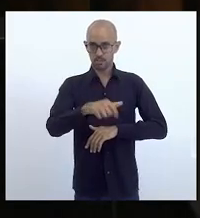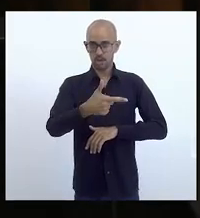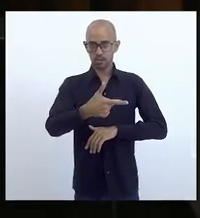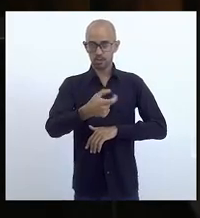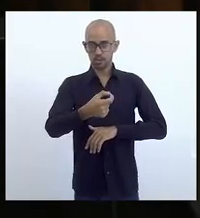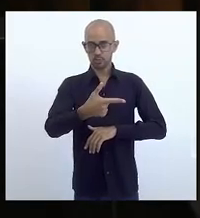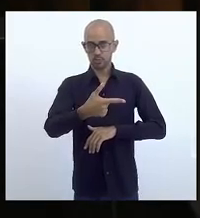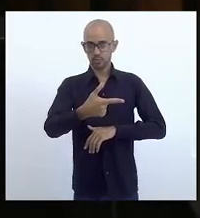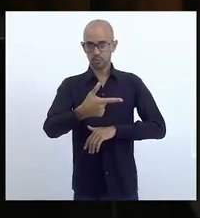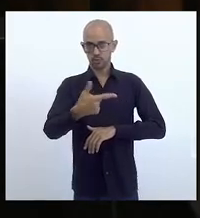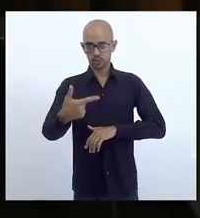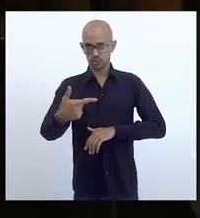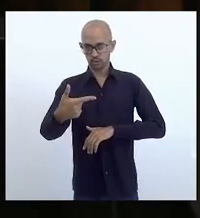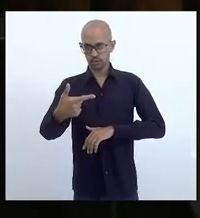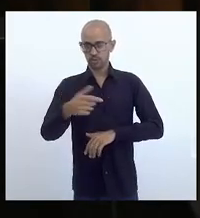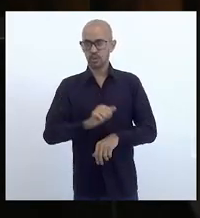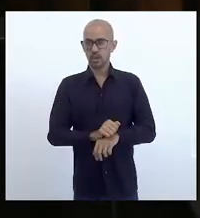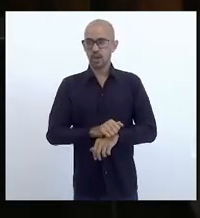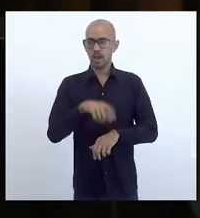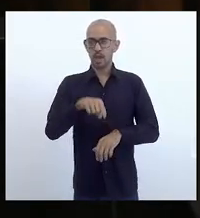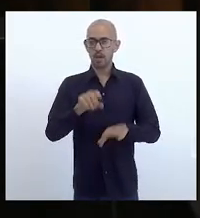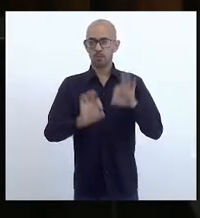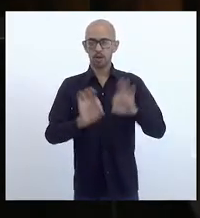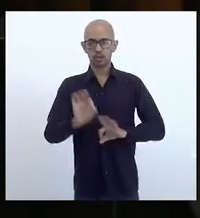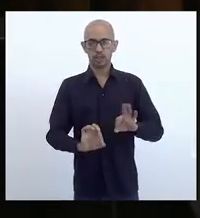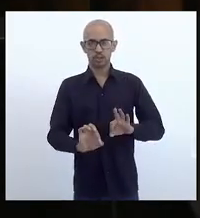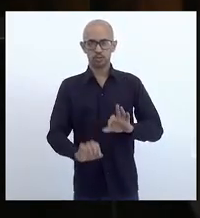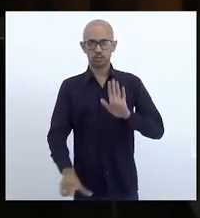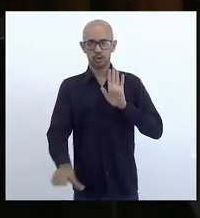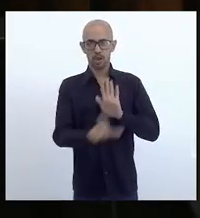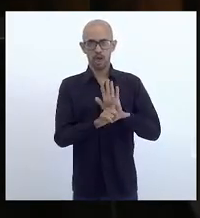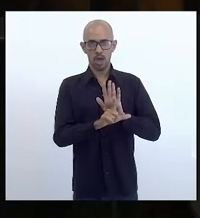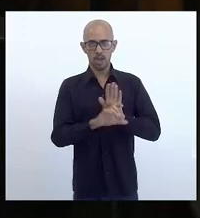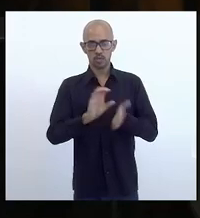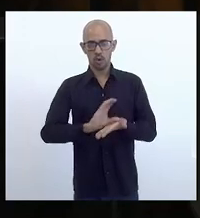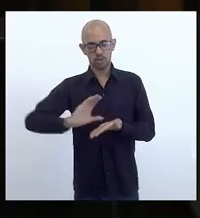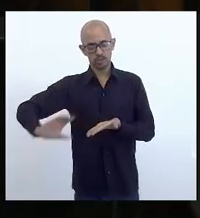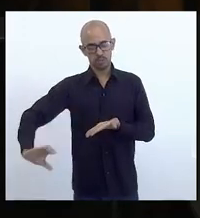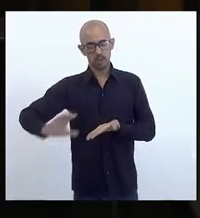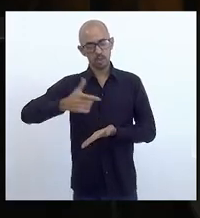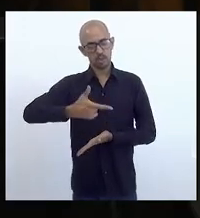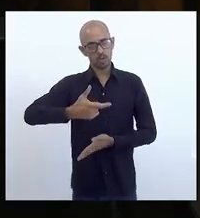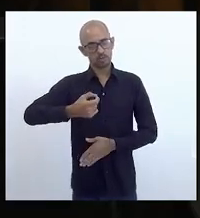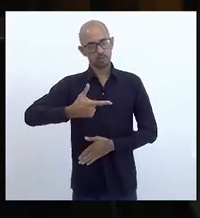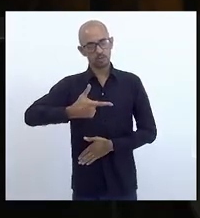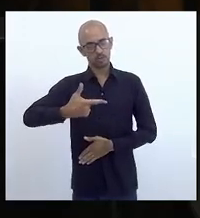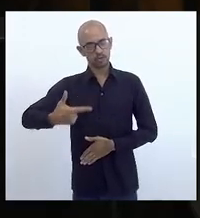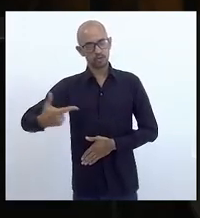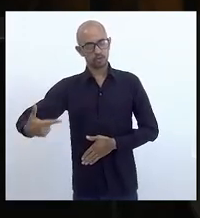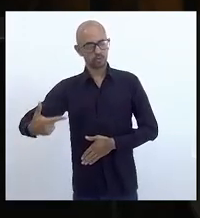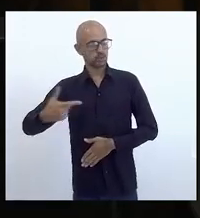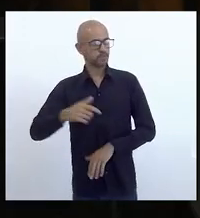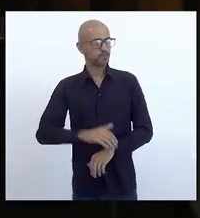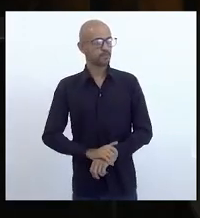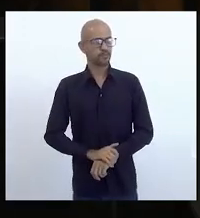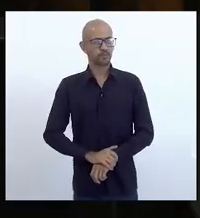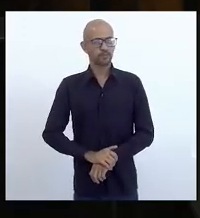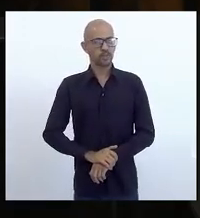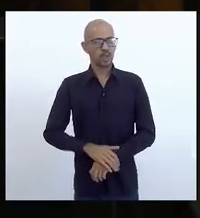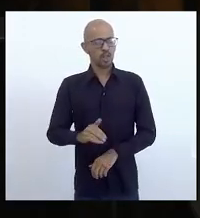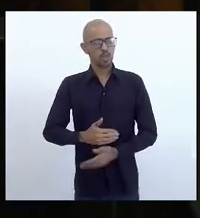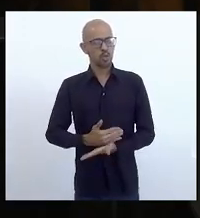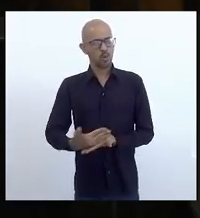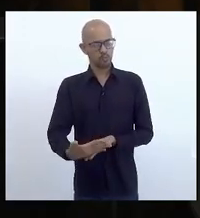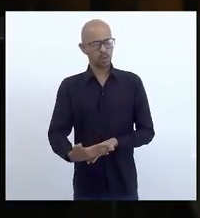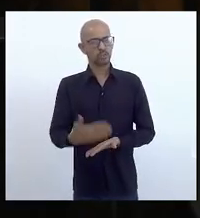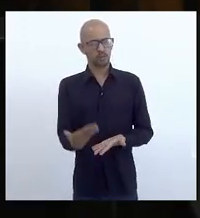o projeto de lei orçamentária para o ano de 2022. Cabe